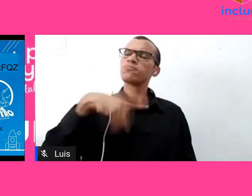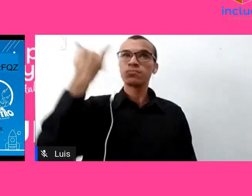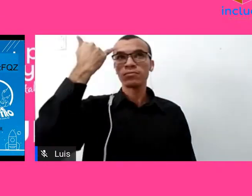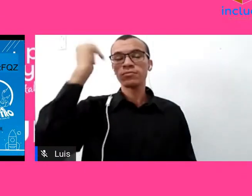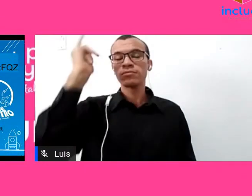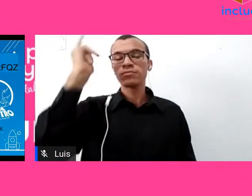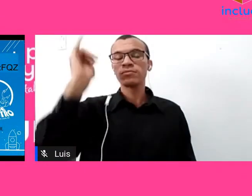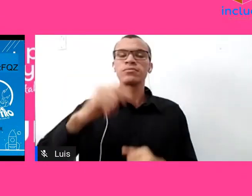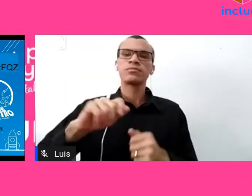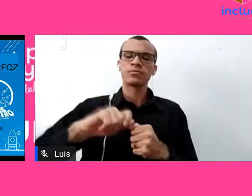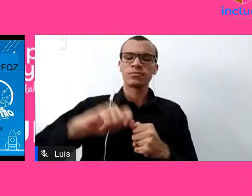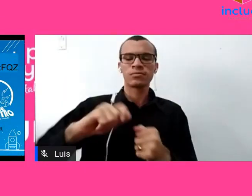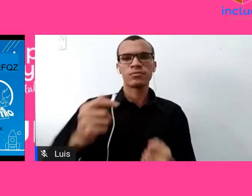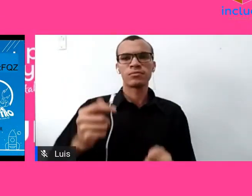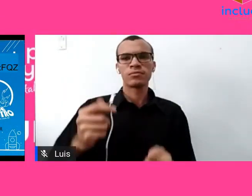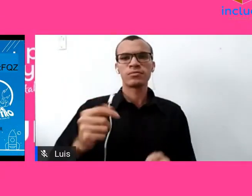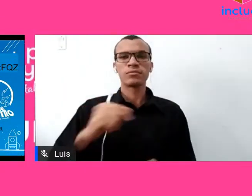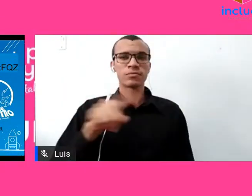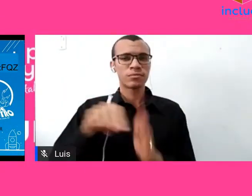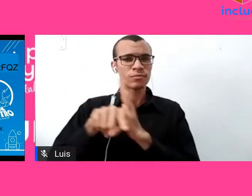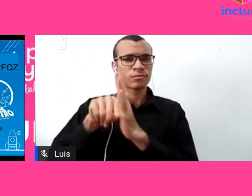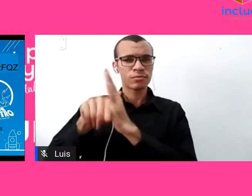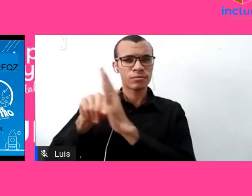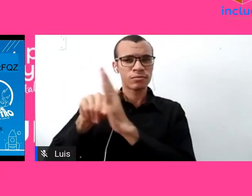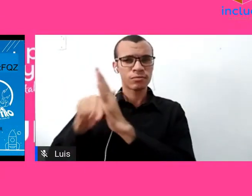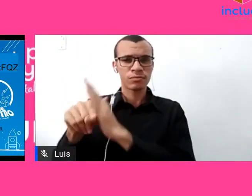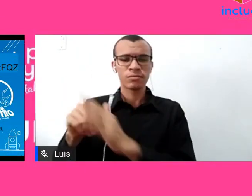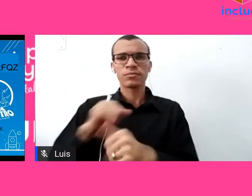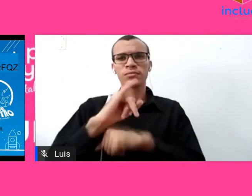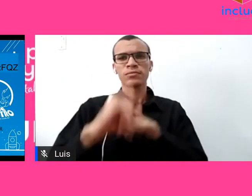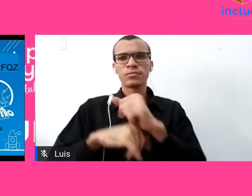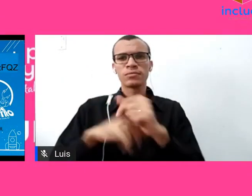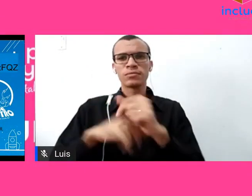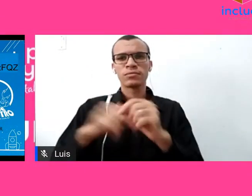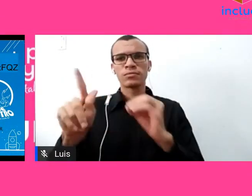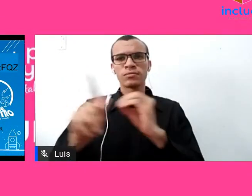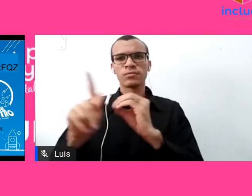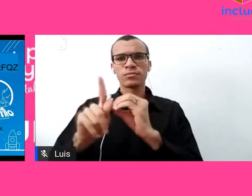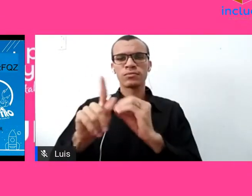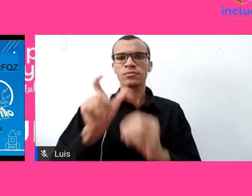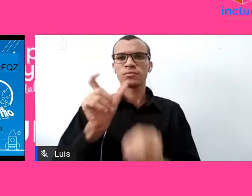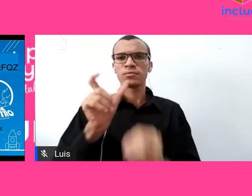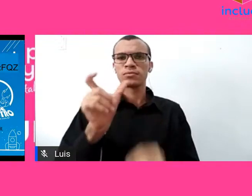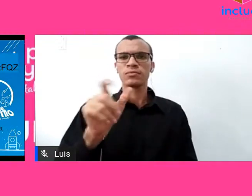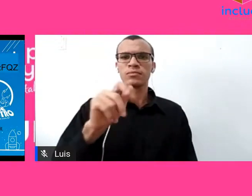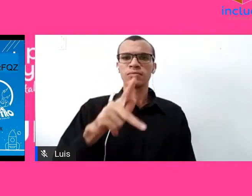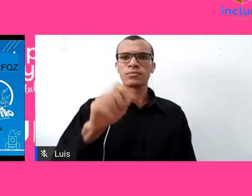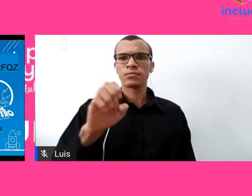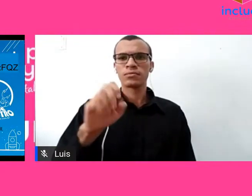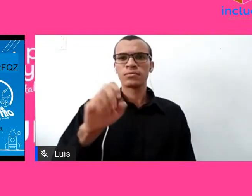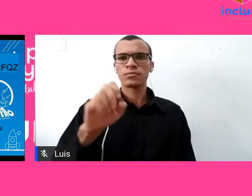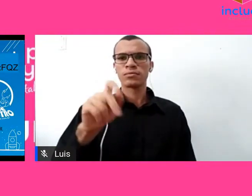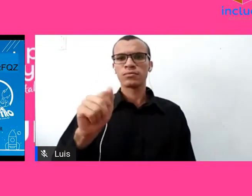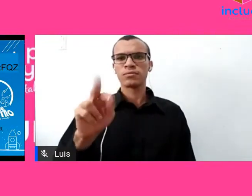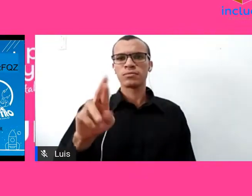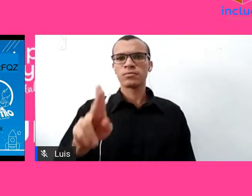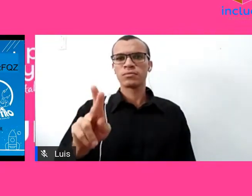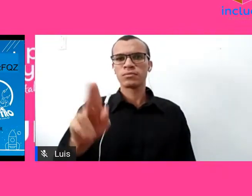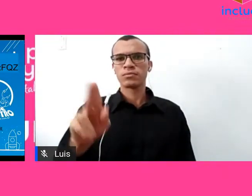vocês pesquisarem no navegador, no Google, a palavra Pepakura e